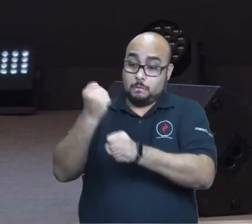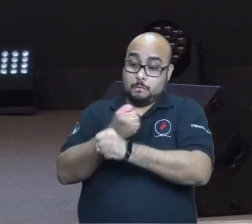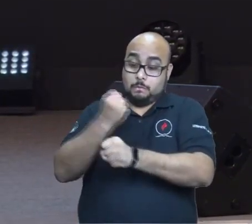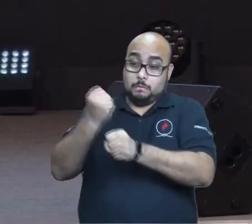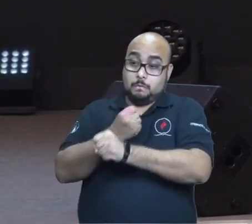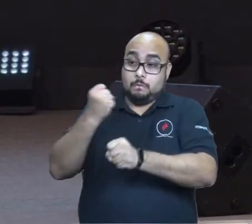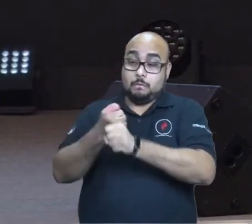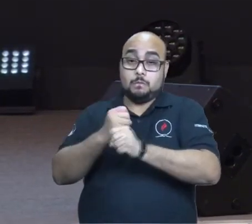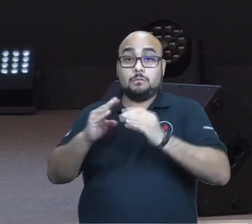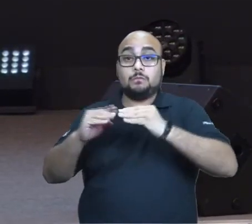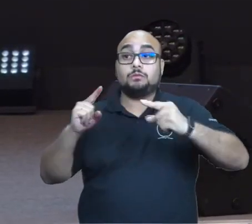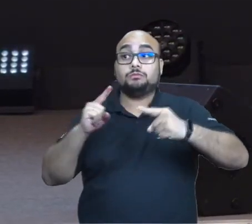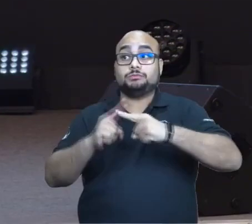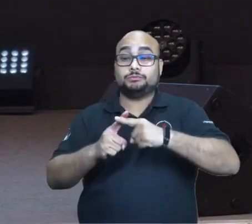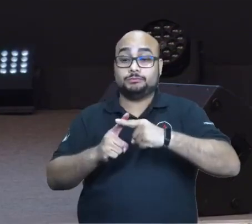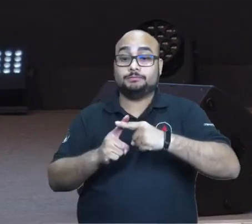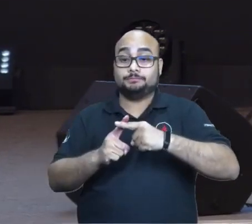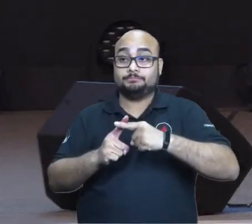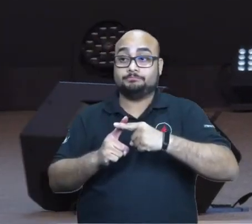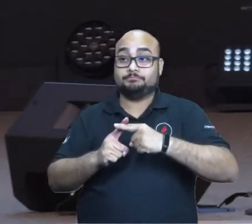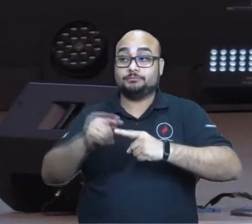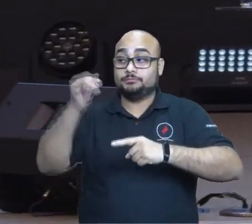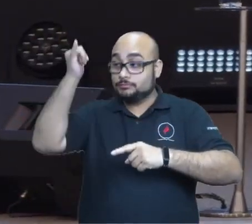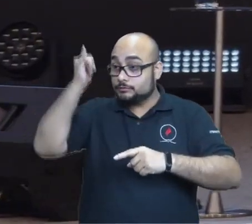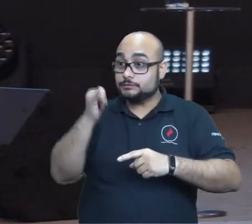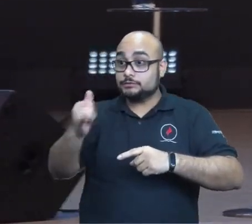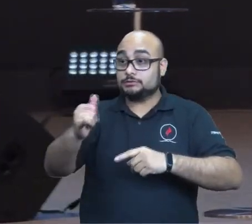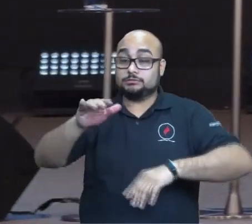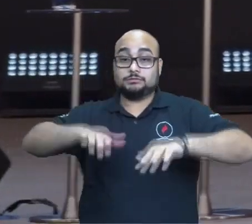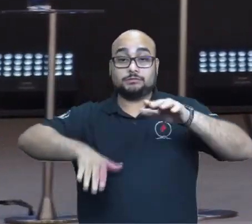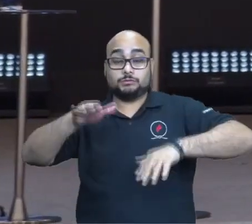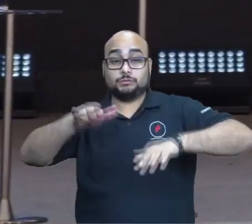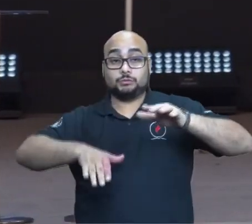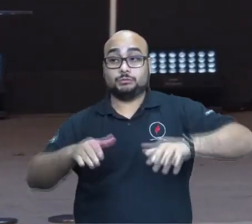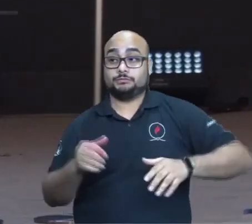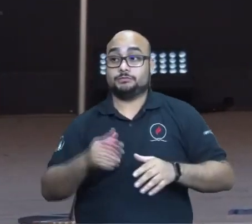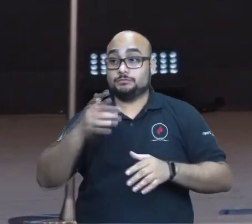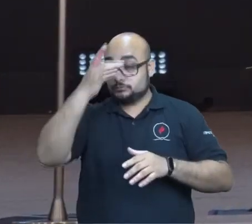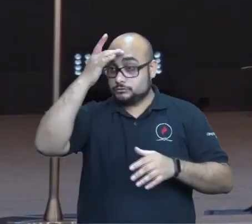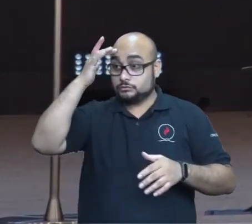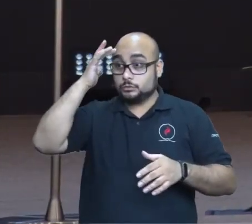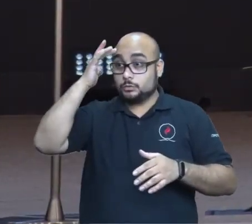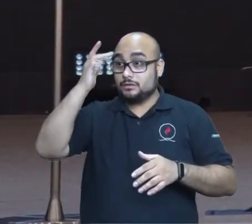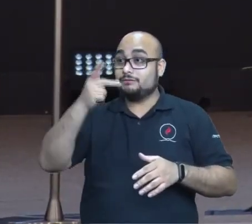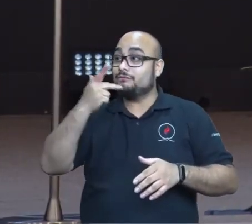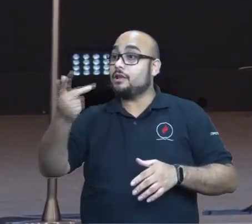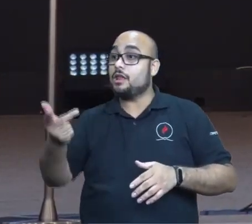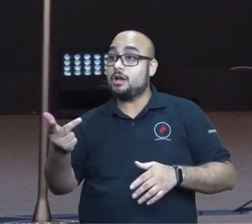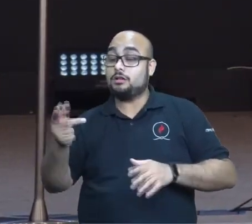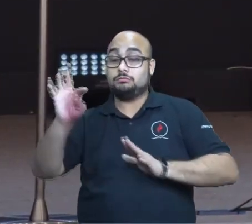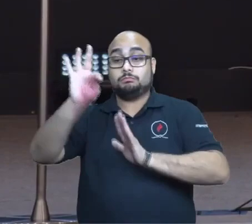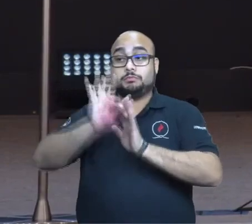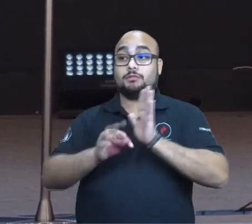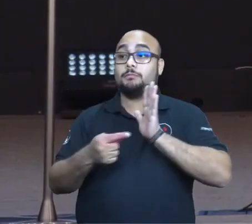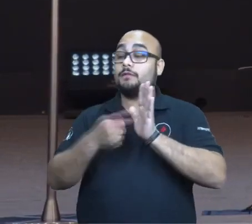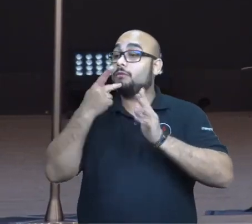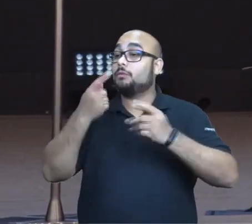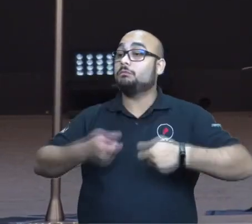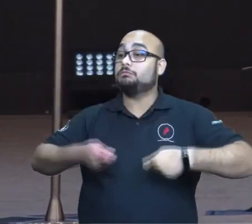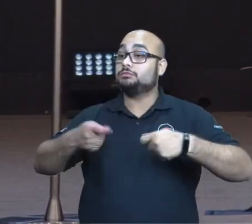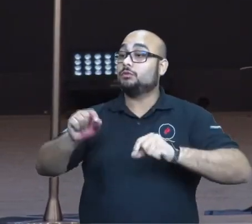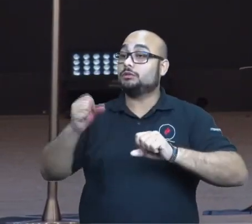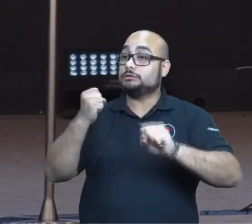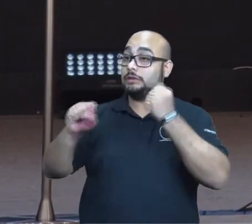um diz Aleluia e outro diz glória a Deus um puxa um Salmo outro Puxa um corinho um dá uma palavra aí no meio de